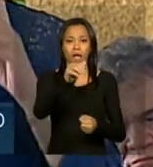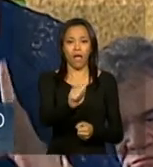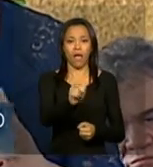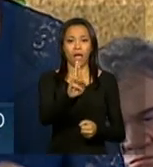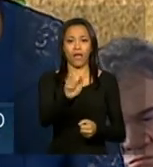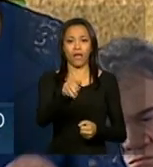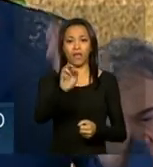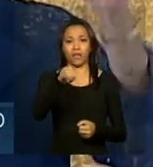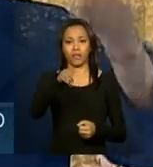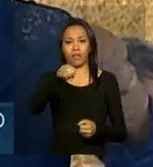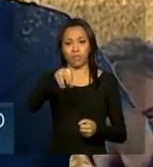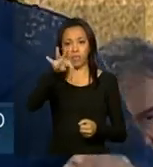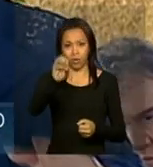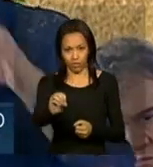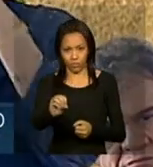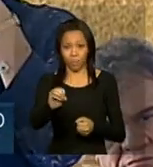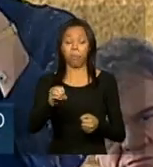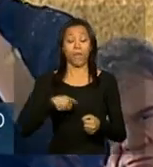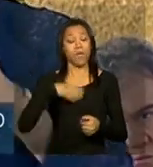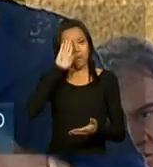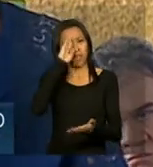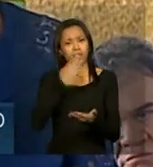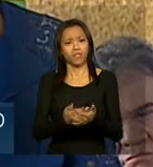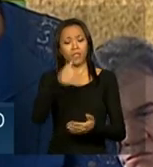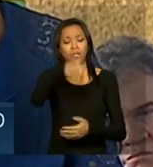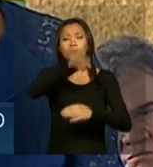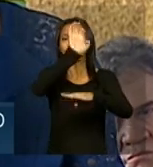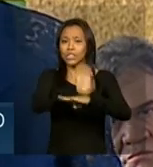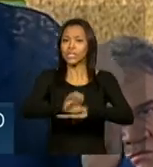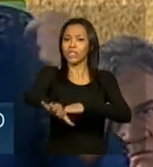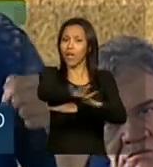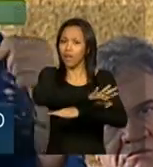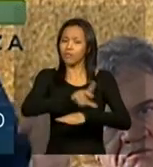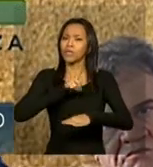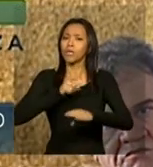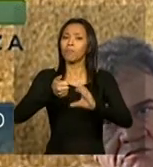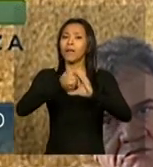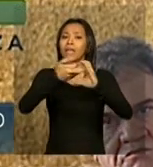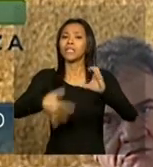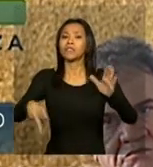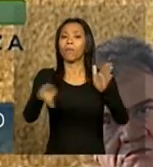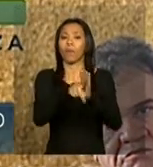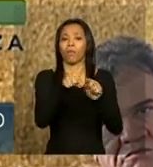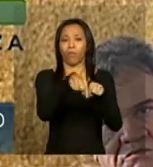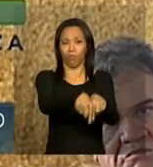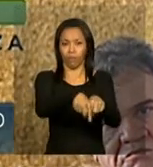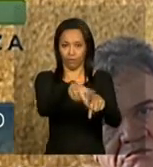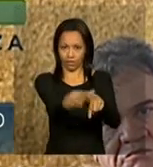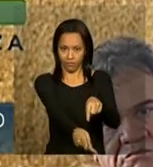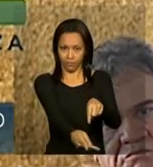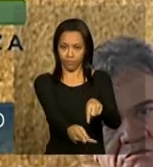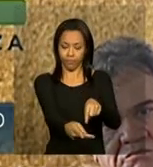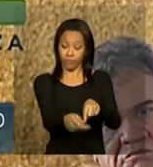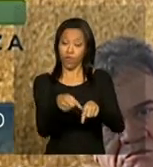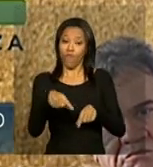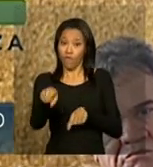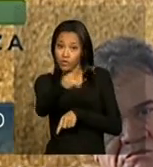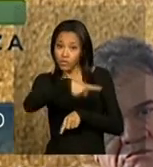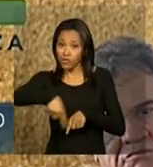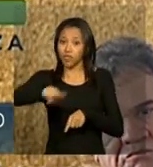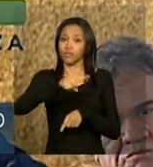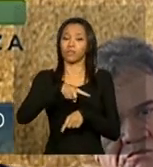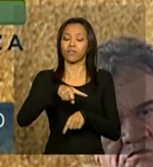na logística, o Mato Grosso tem uma característica. Além de vocês serem um